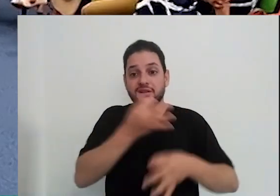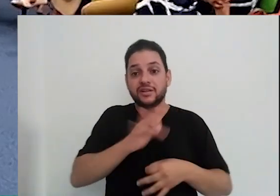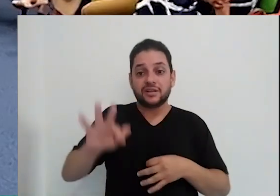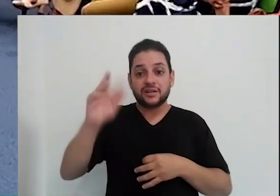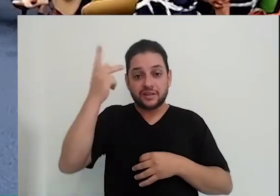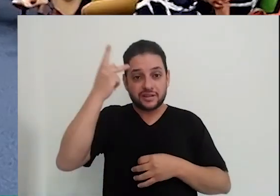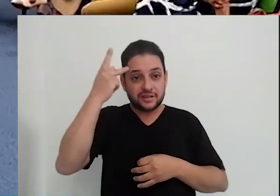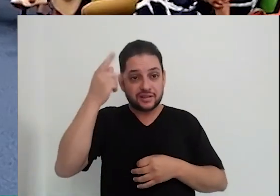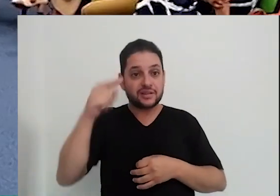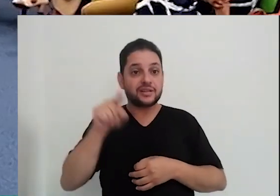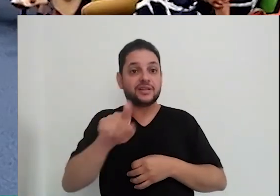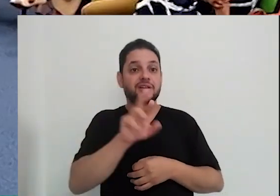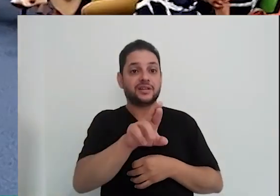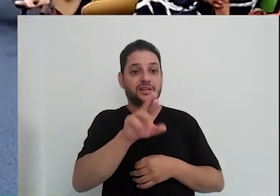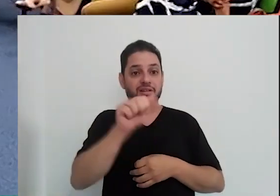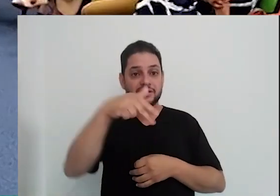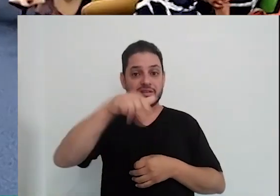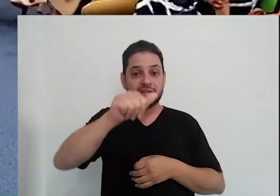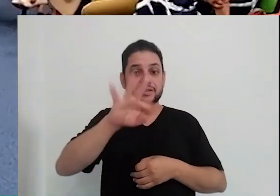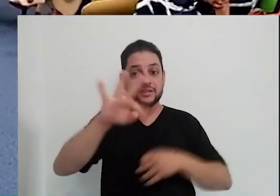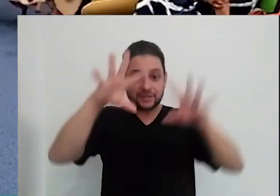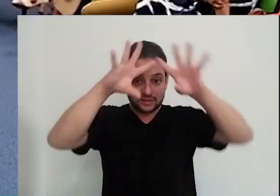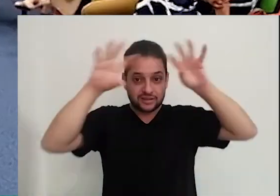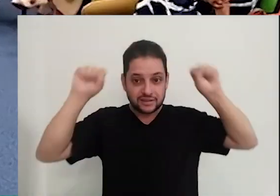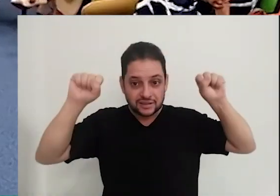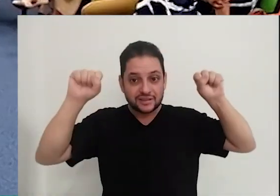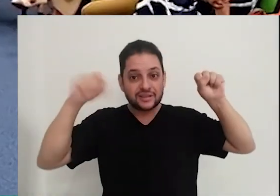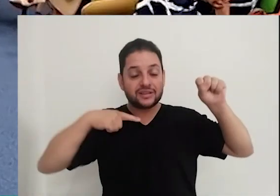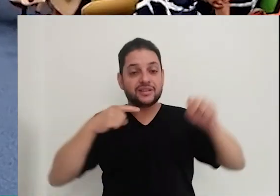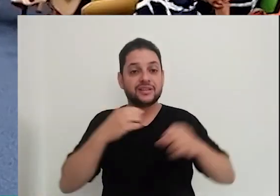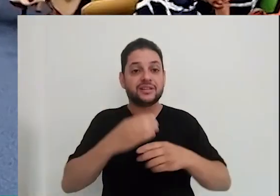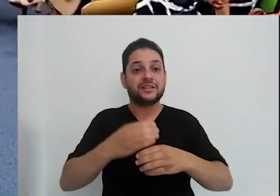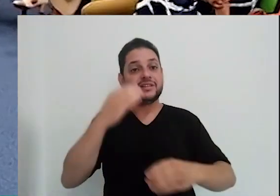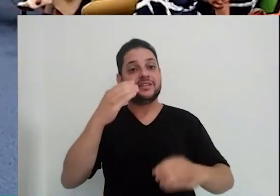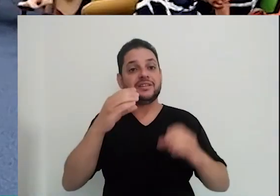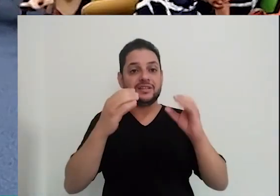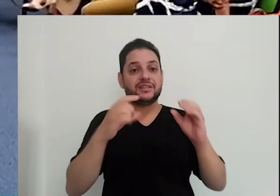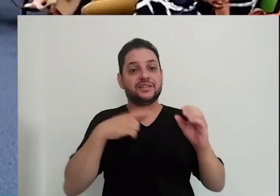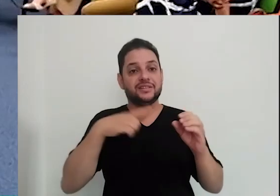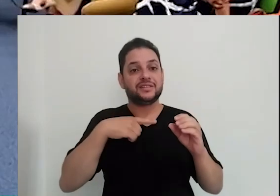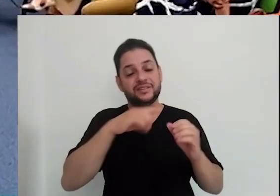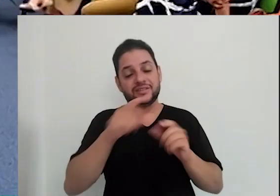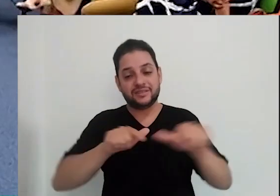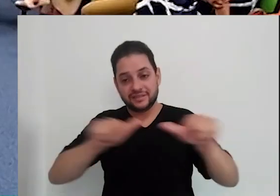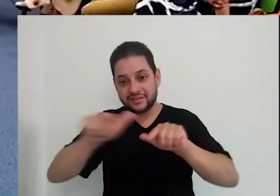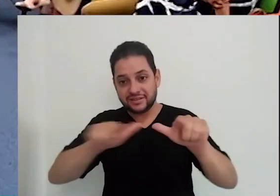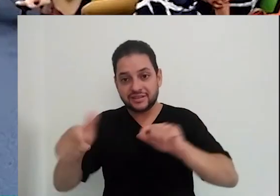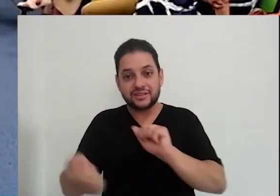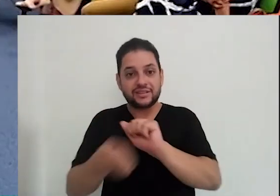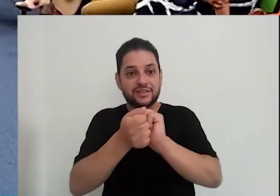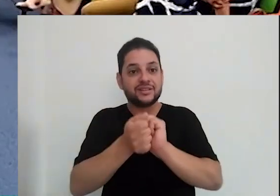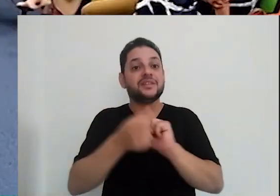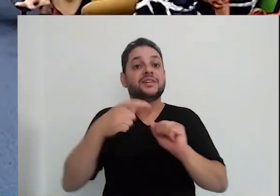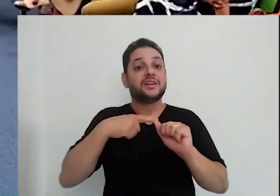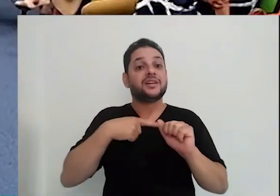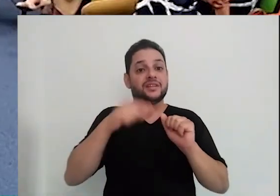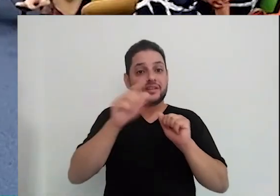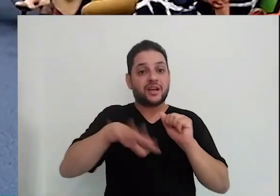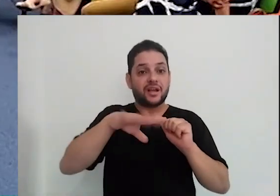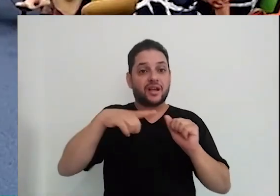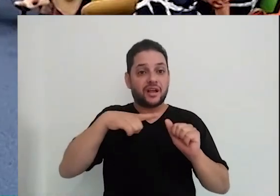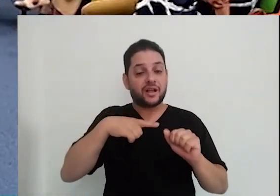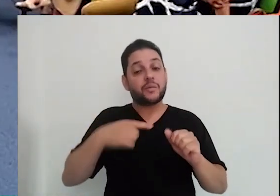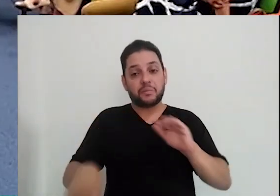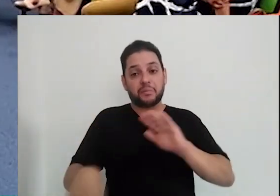Renata do laboratório tribunal que tá em fusão nós estamos sempre trabalhando juntos e a gente tem um espaço físico que é do